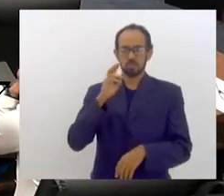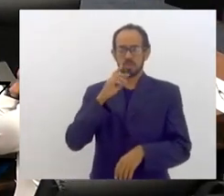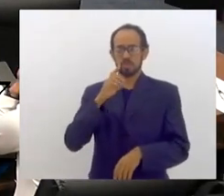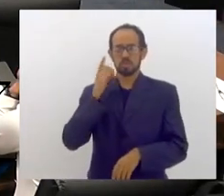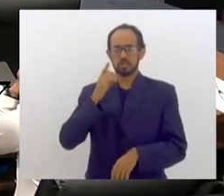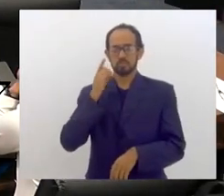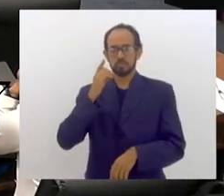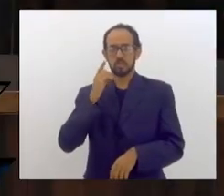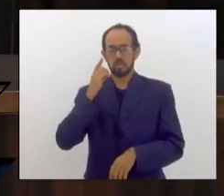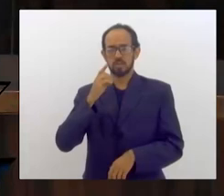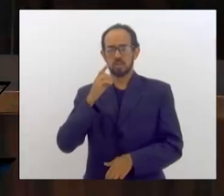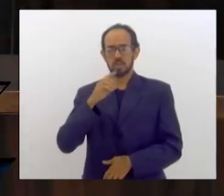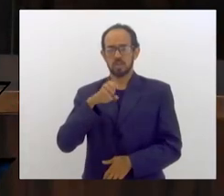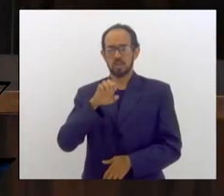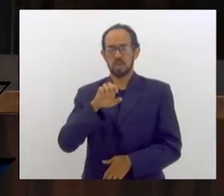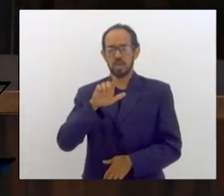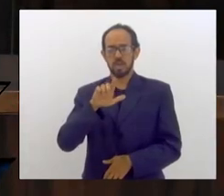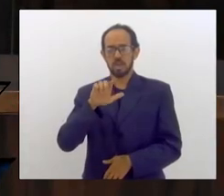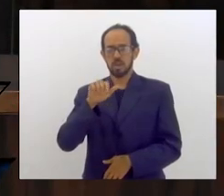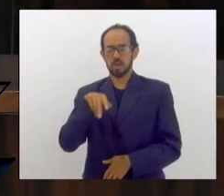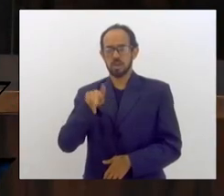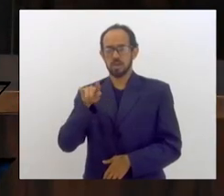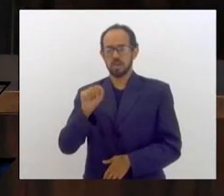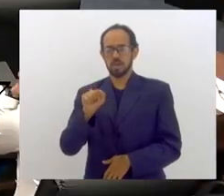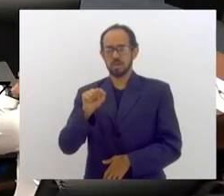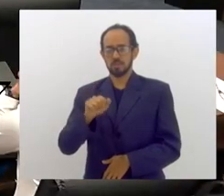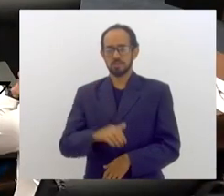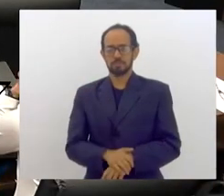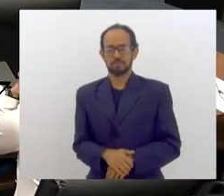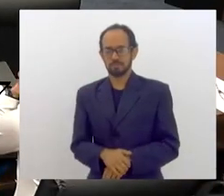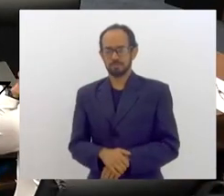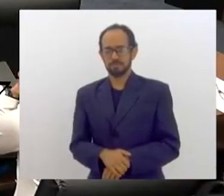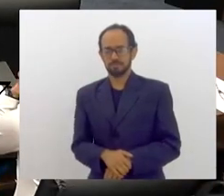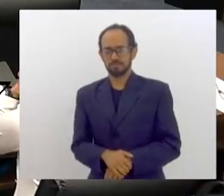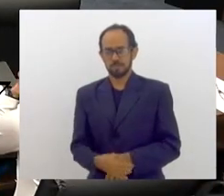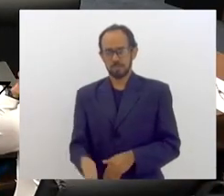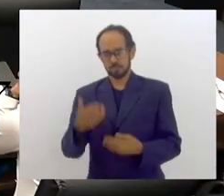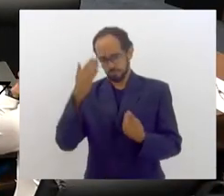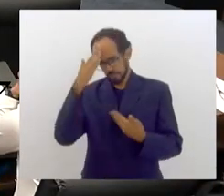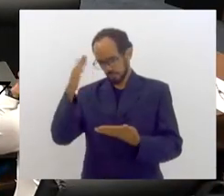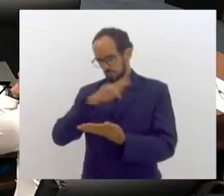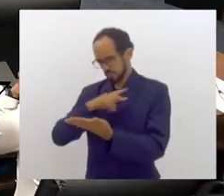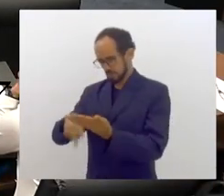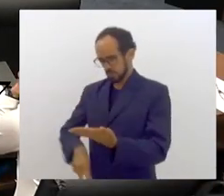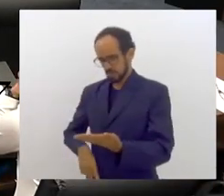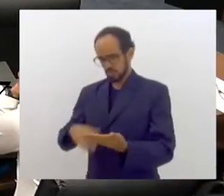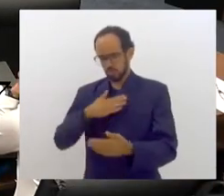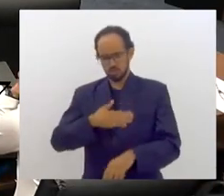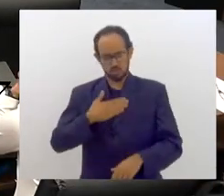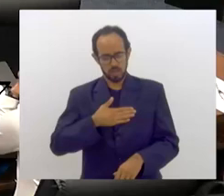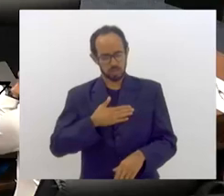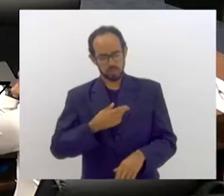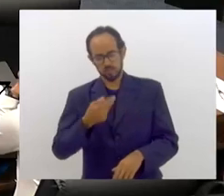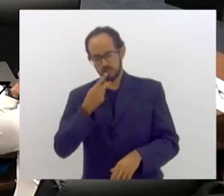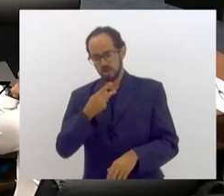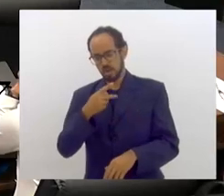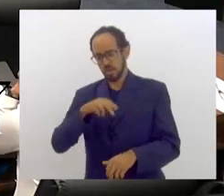deputada Érica Takimoto, né? Isso, obrigada, presidente. Queria aqui afirmar